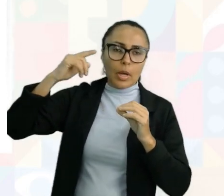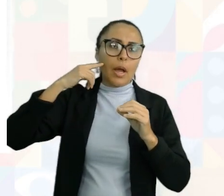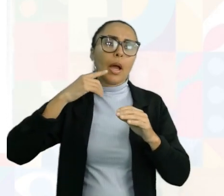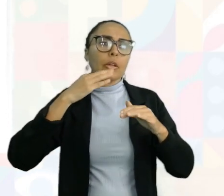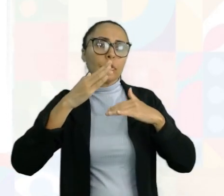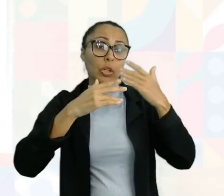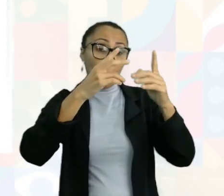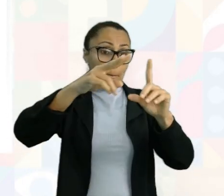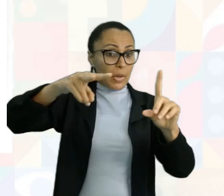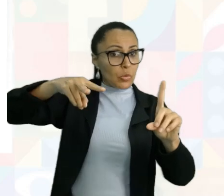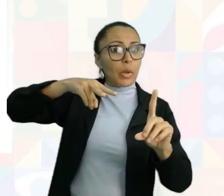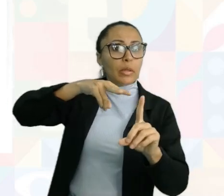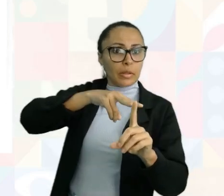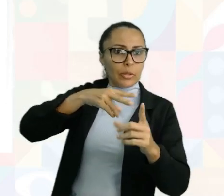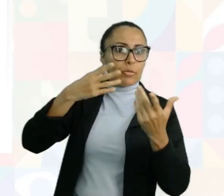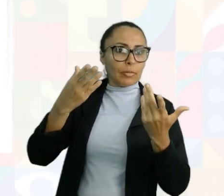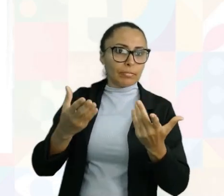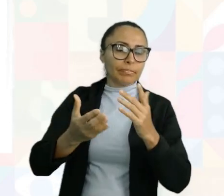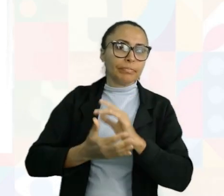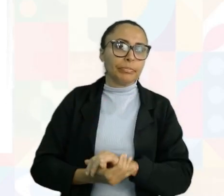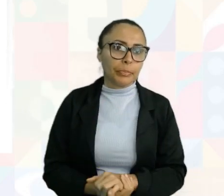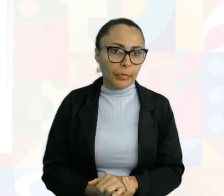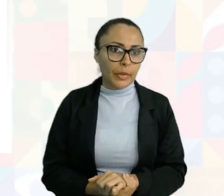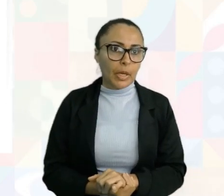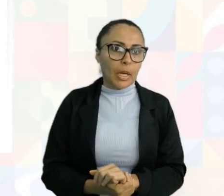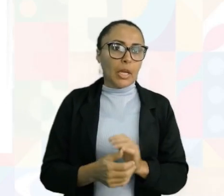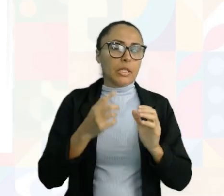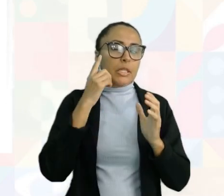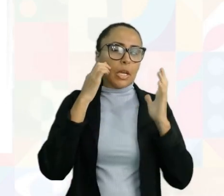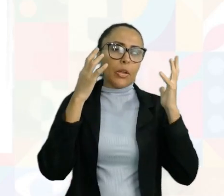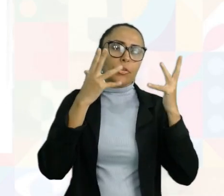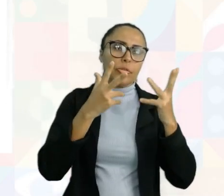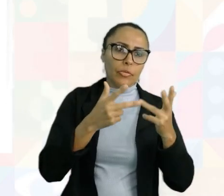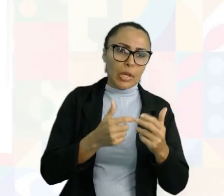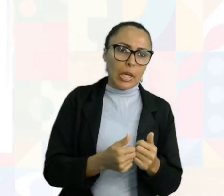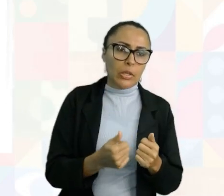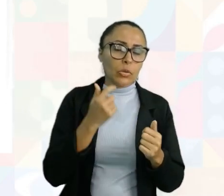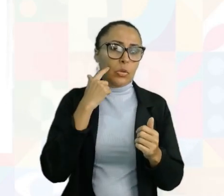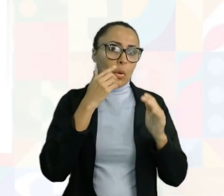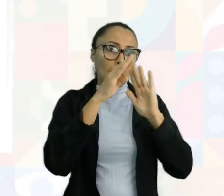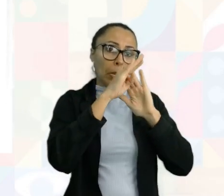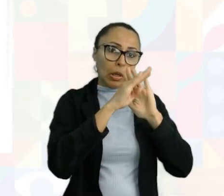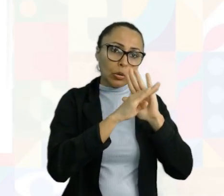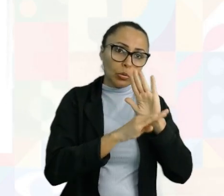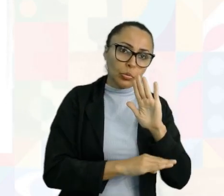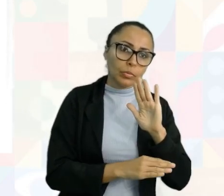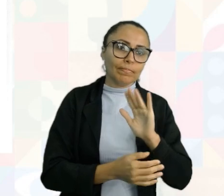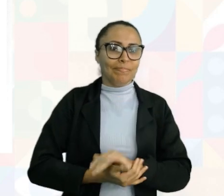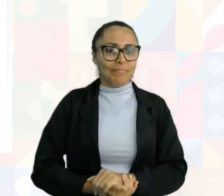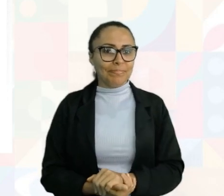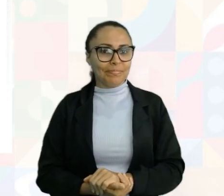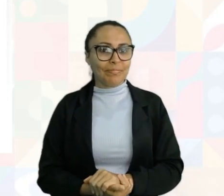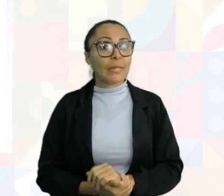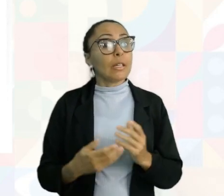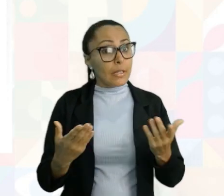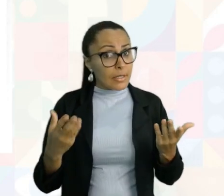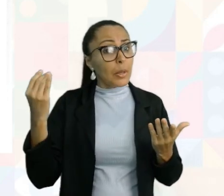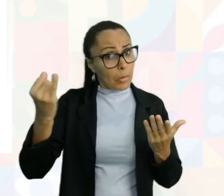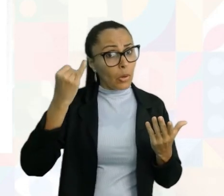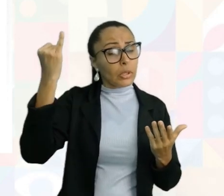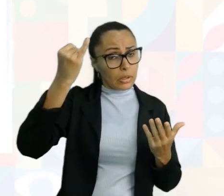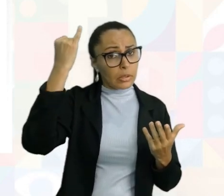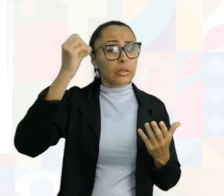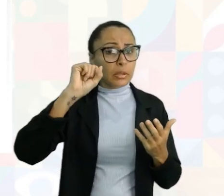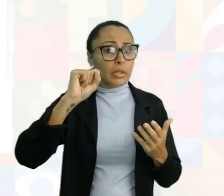essa perspectiva, né? Que gera esse efeito tridimensional no plano bidimensional, né? E isso é muito interessante. A